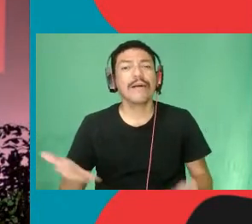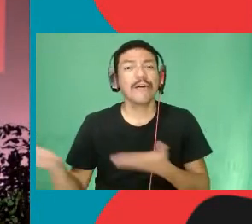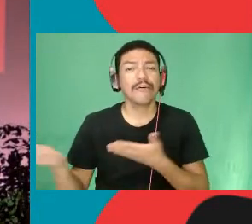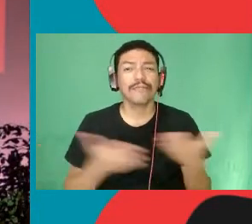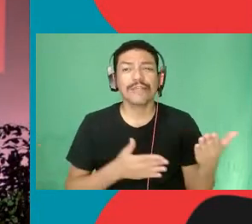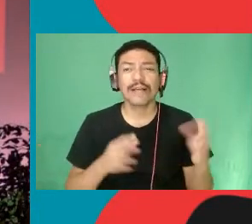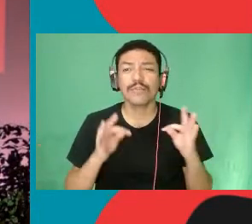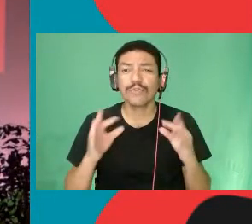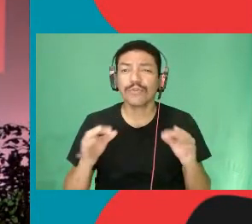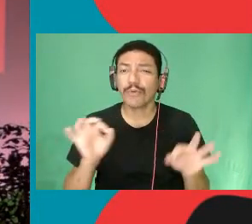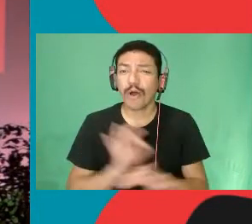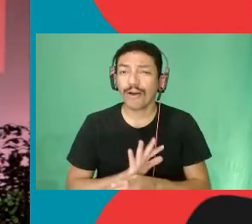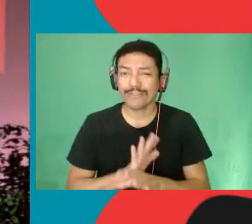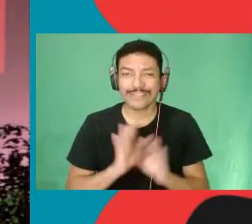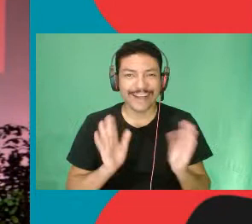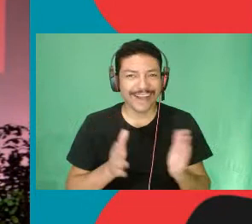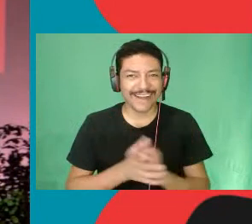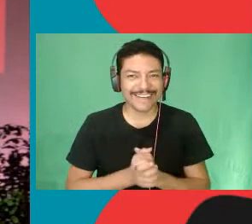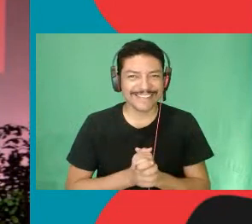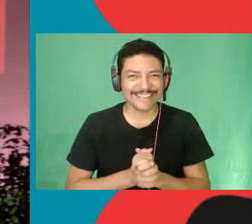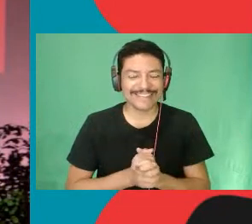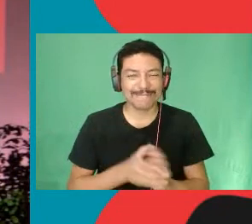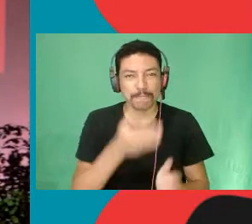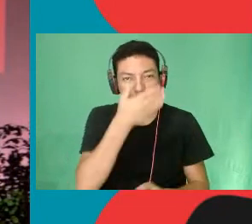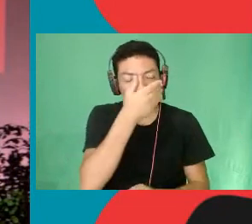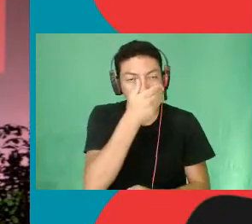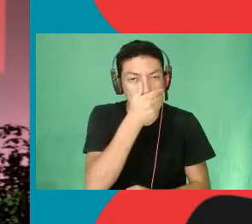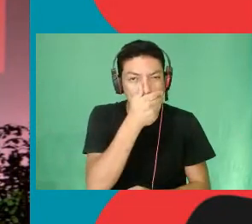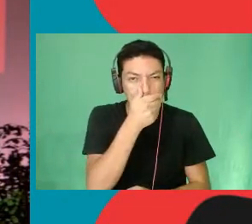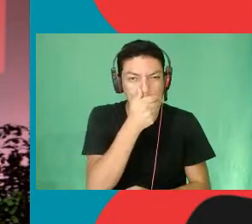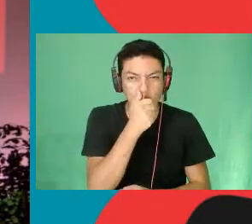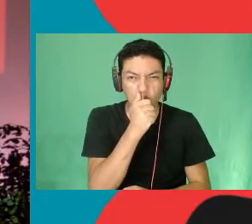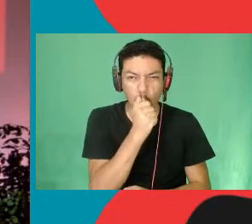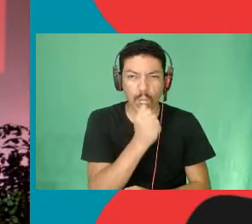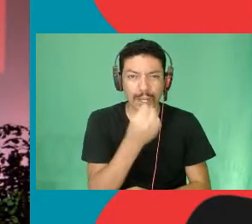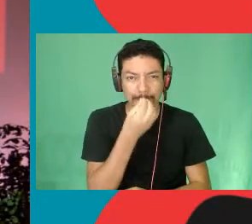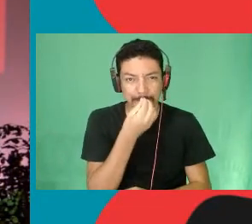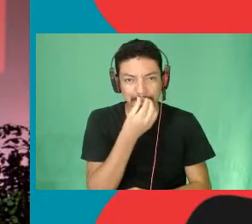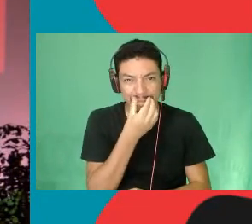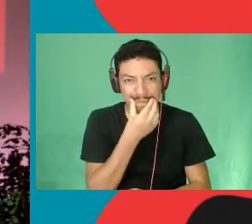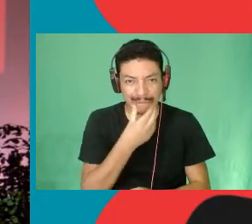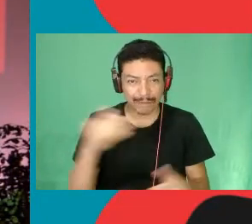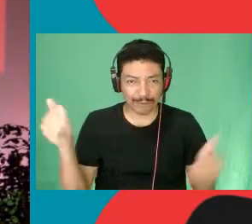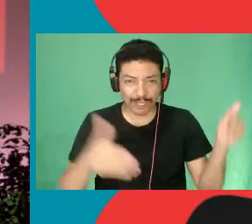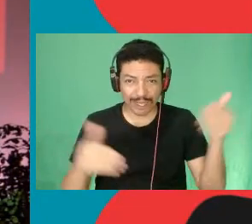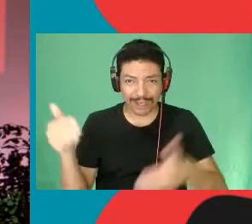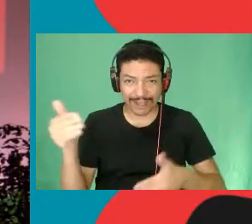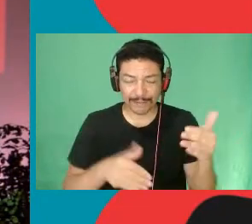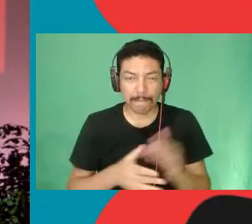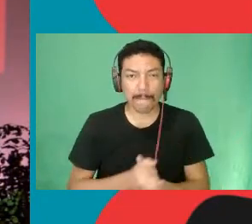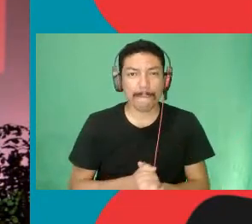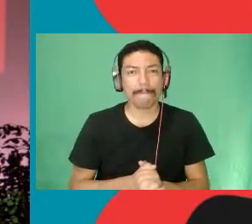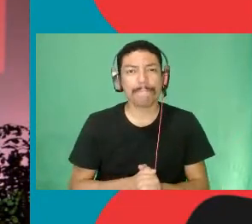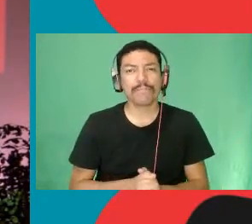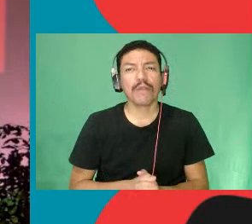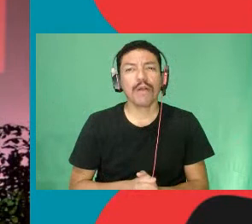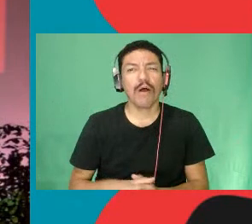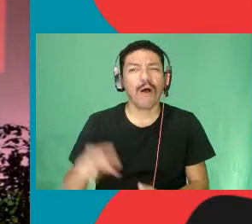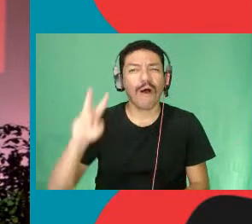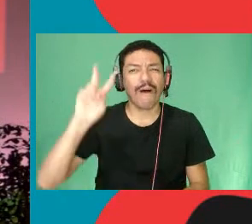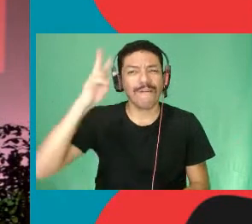posicionadas? Estão chegando. Então chega, vou chamar a Val aqui. Vem cá,